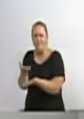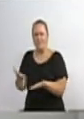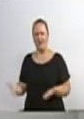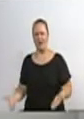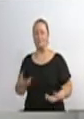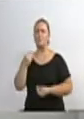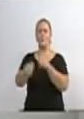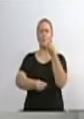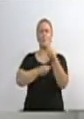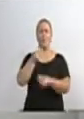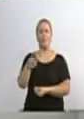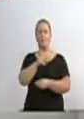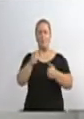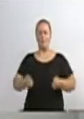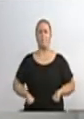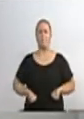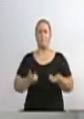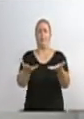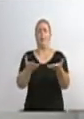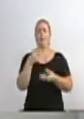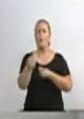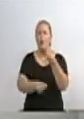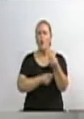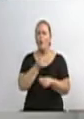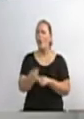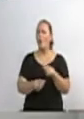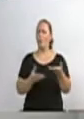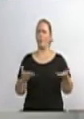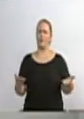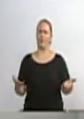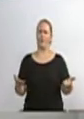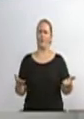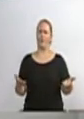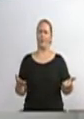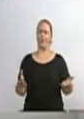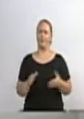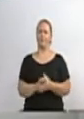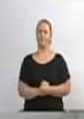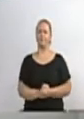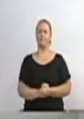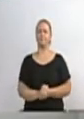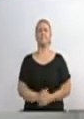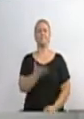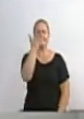bando de tralha que eles dizem que tiraram de lá. O próprio